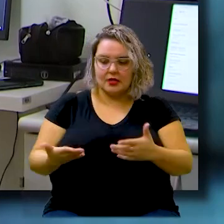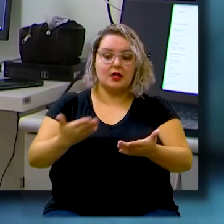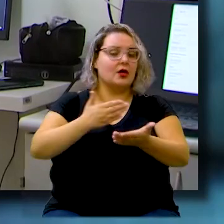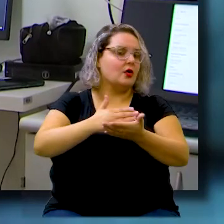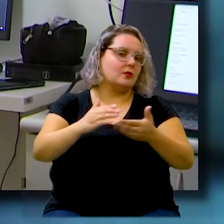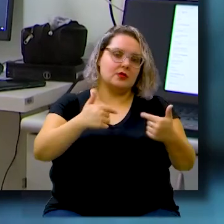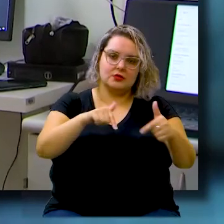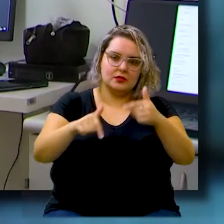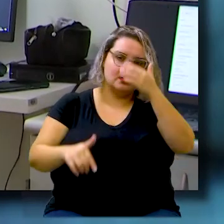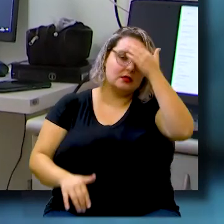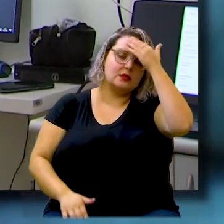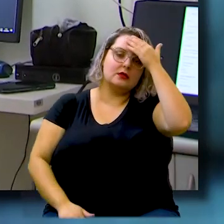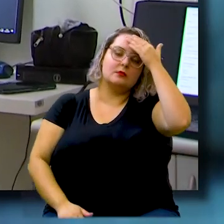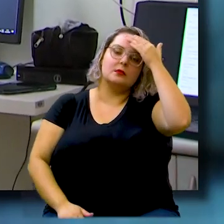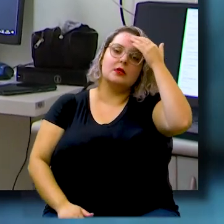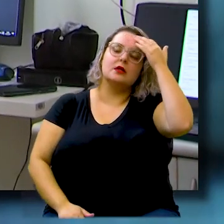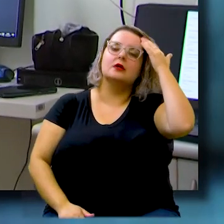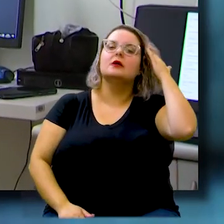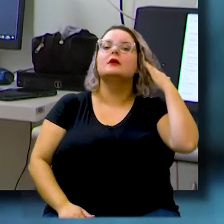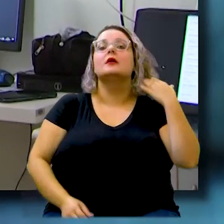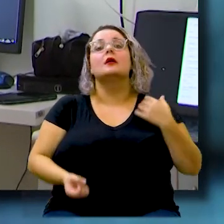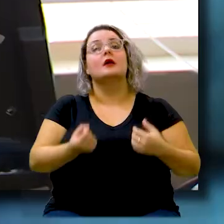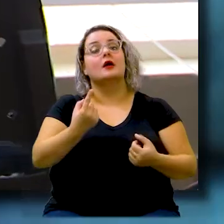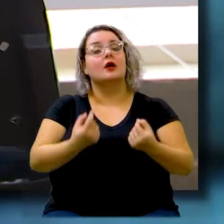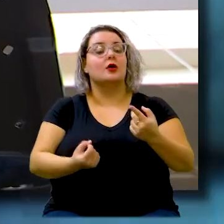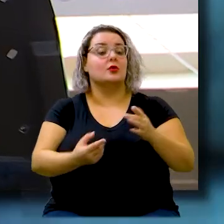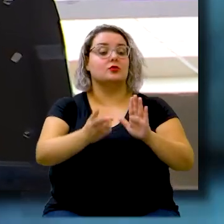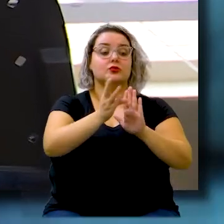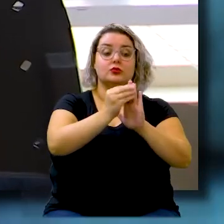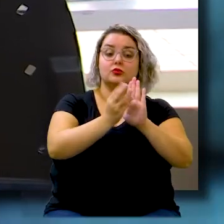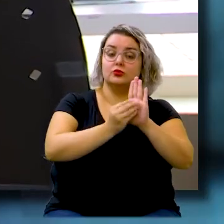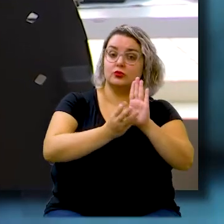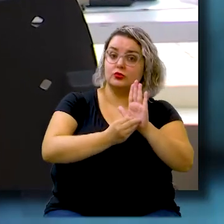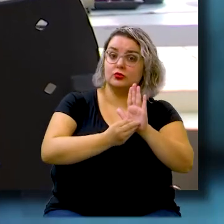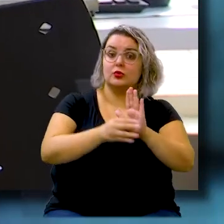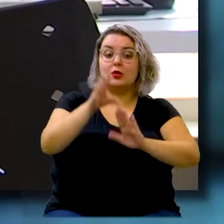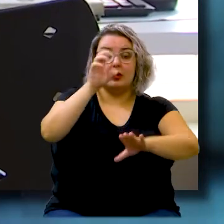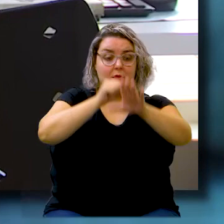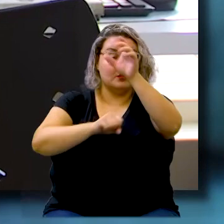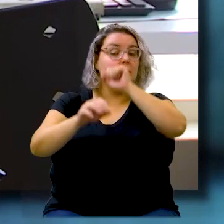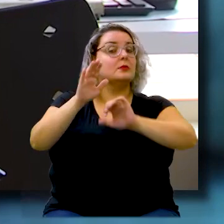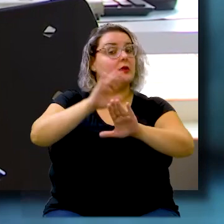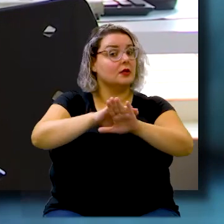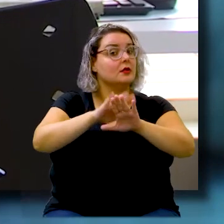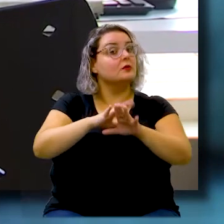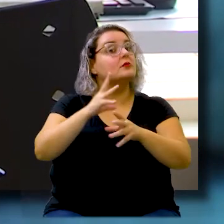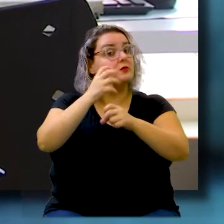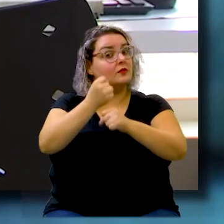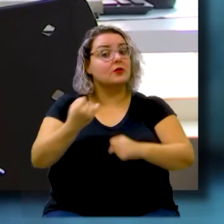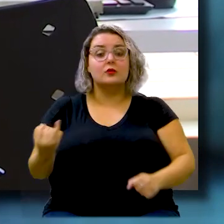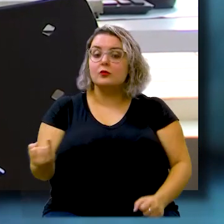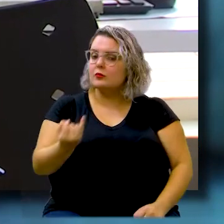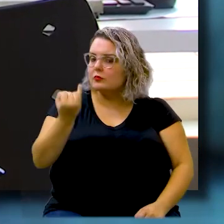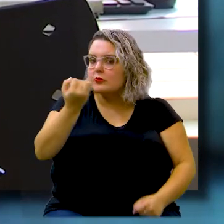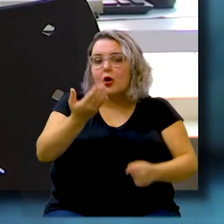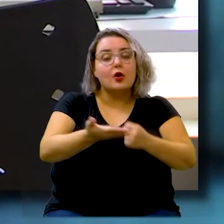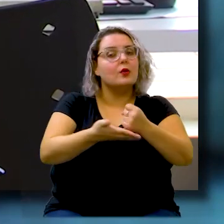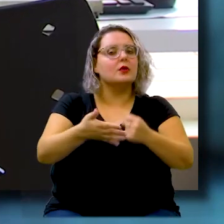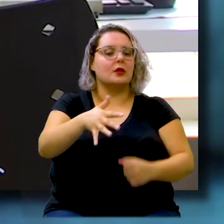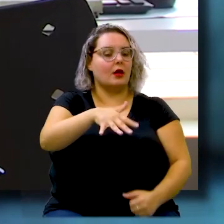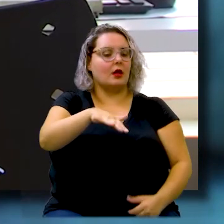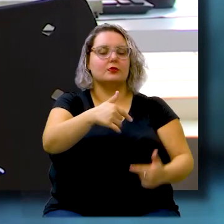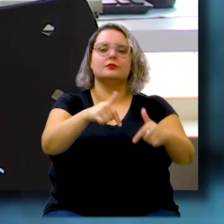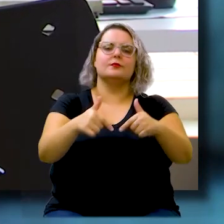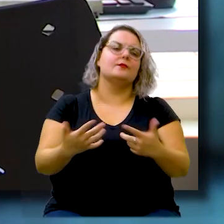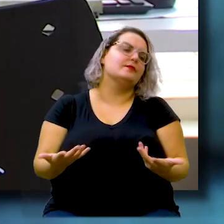a trabalhar, que alguns conteúdos que ele aprendeu na Ação Forte foram fundamentais para a colocação dele no mundo do trabalho.